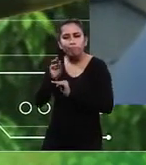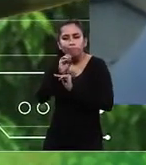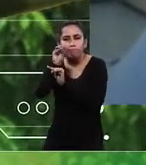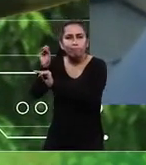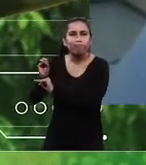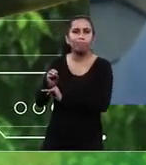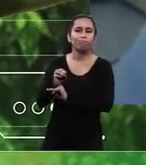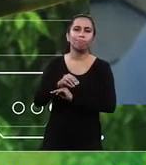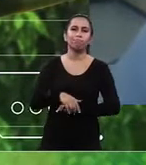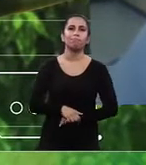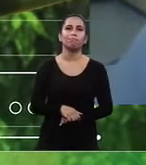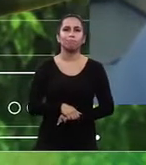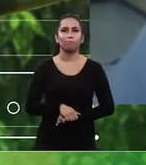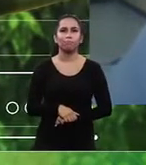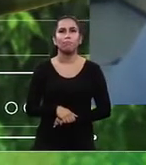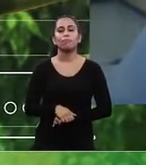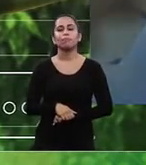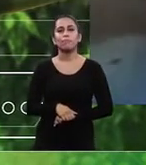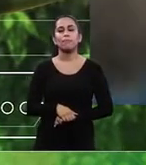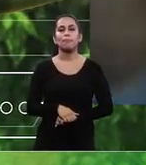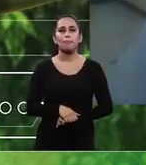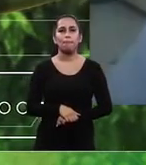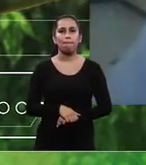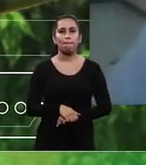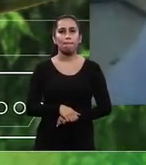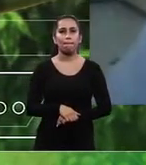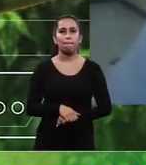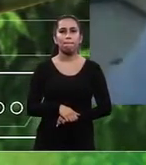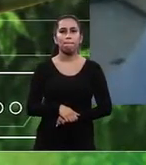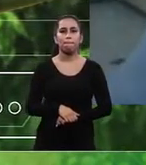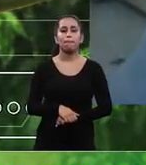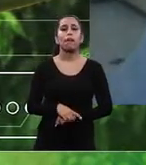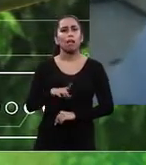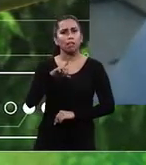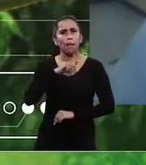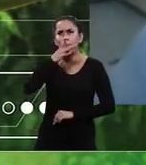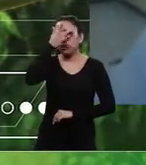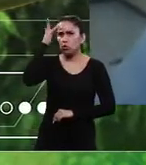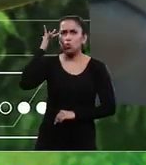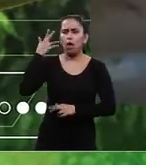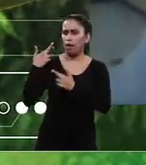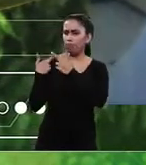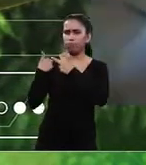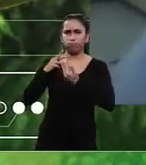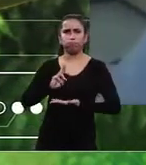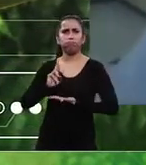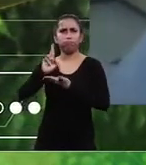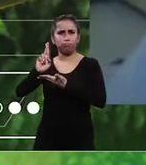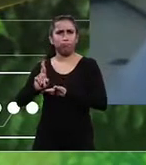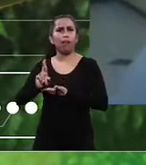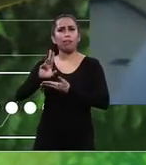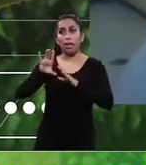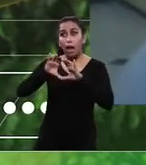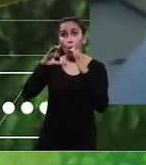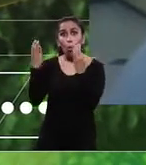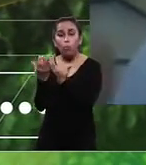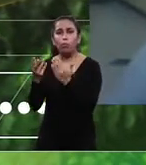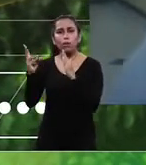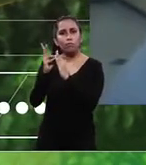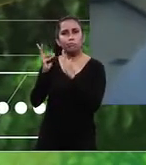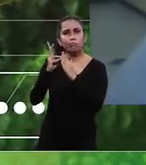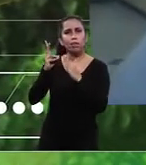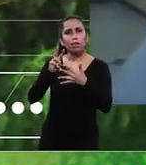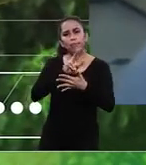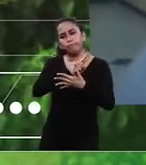a comunidade indígena Suruí, o Almir Suruí, o Anderson Suruí, o Henrique Suruí, uma